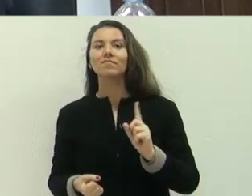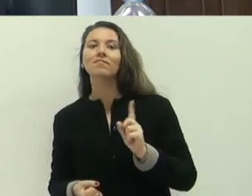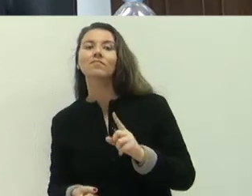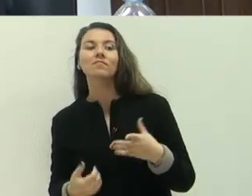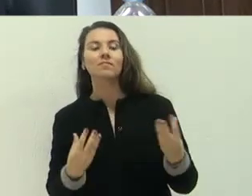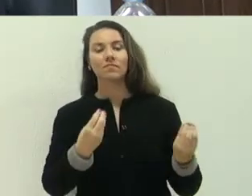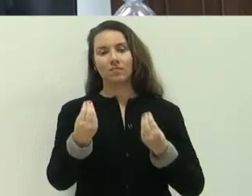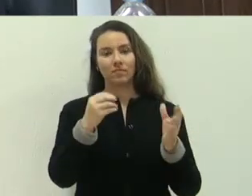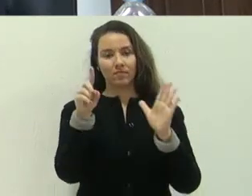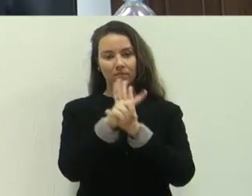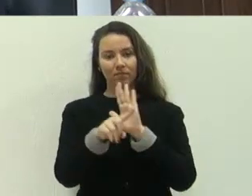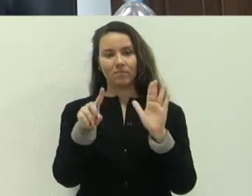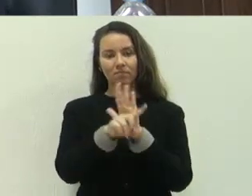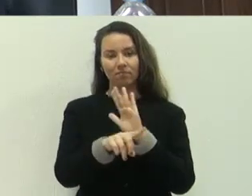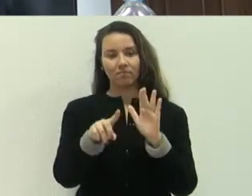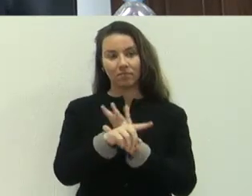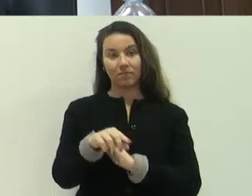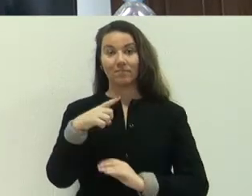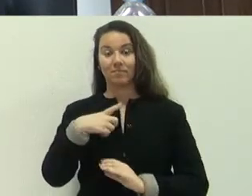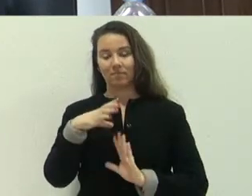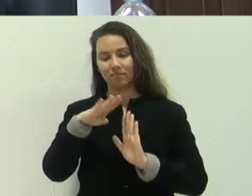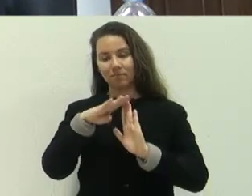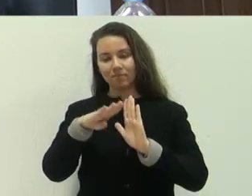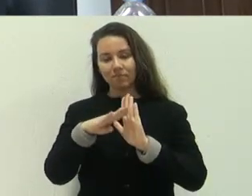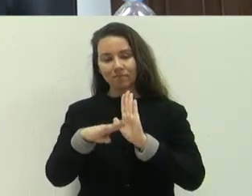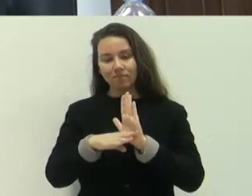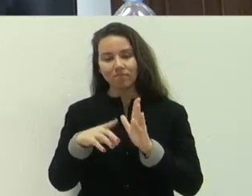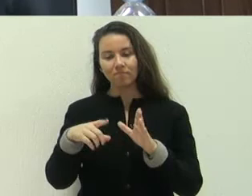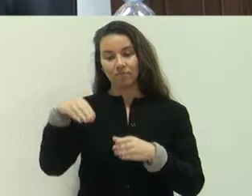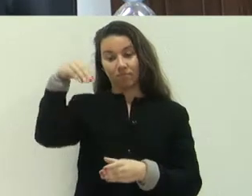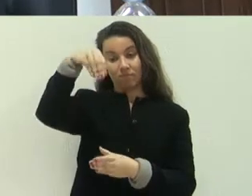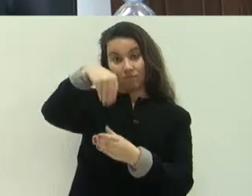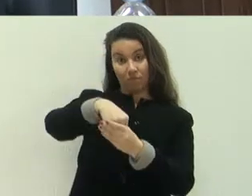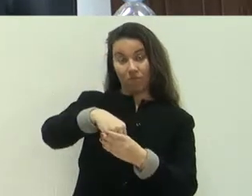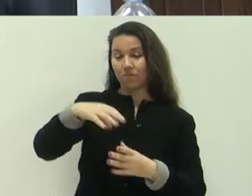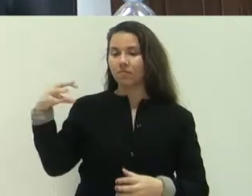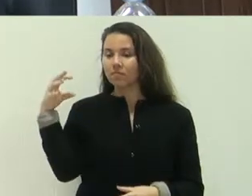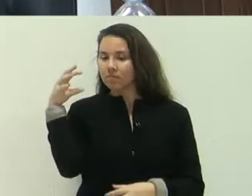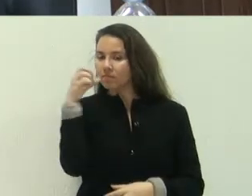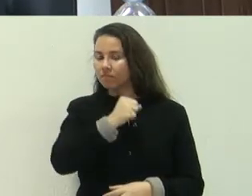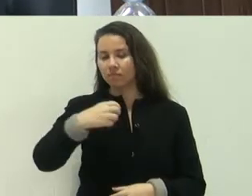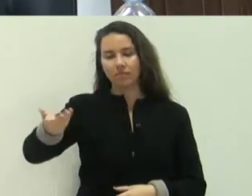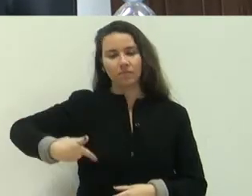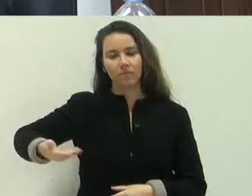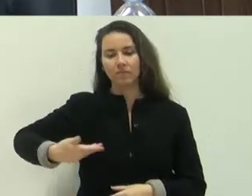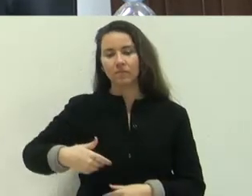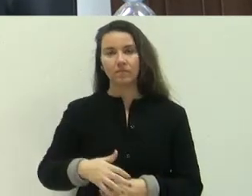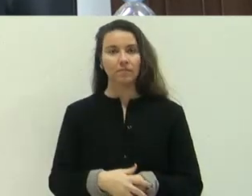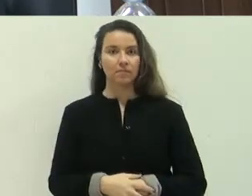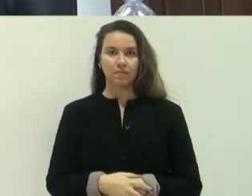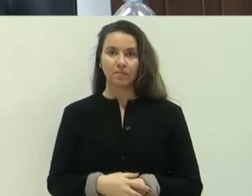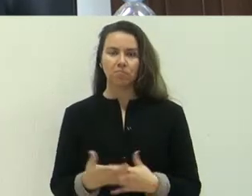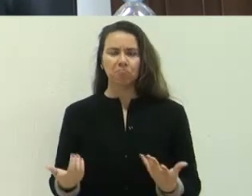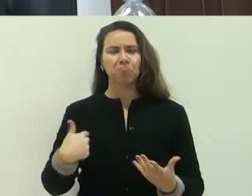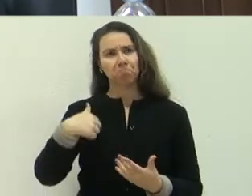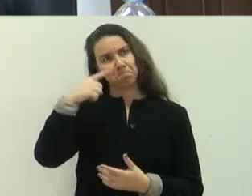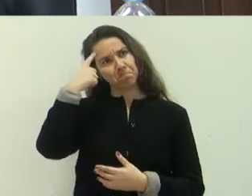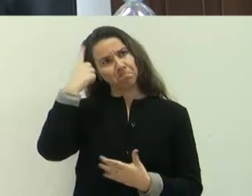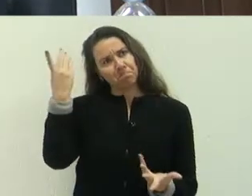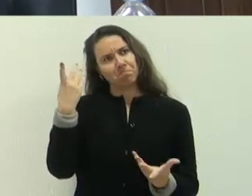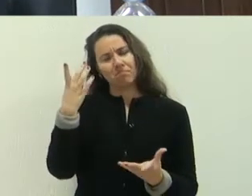Infelizmente, esse projeto está sendo votado em toque de caixa, não sei nem por que essa